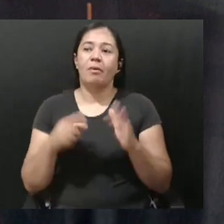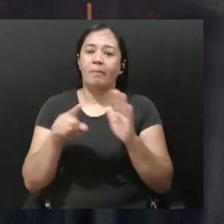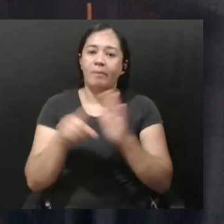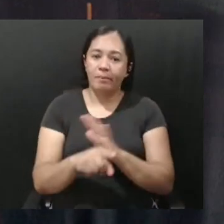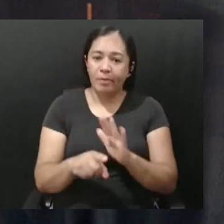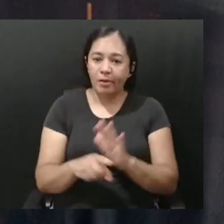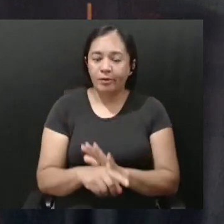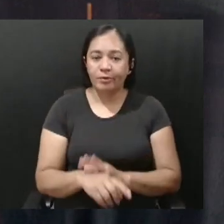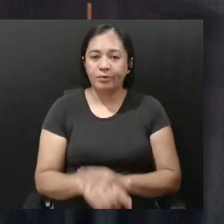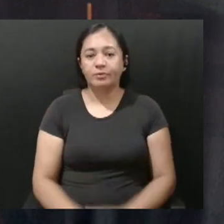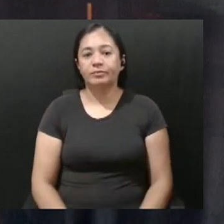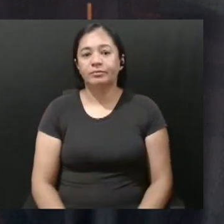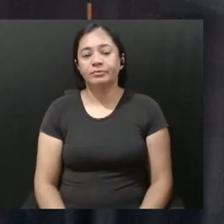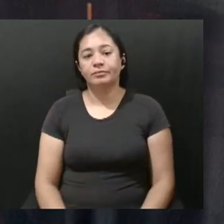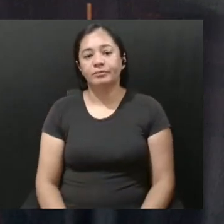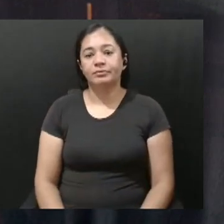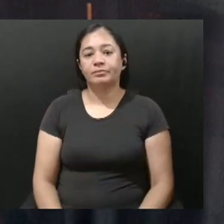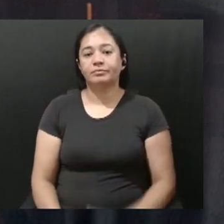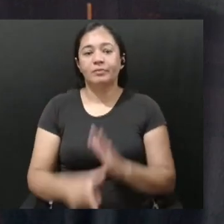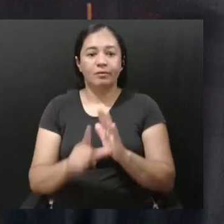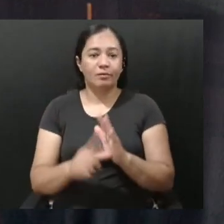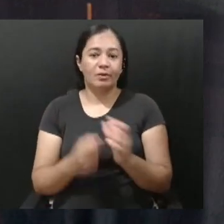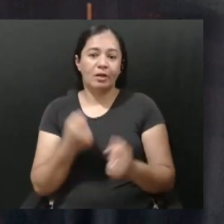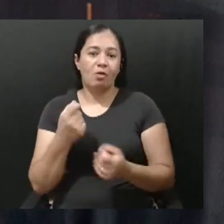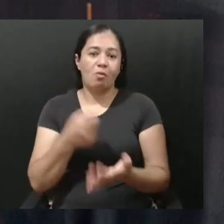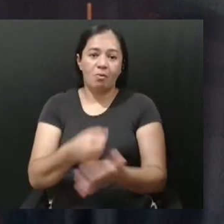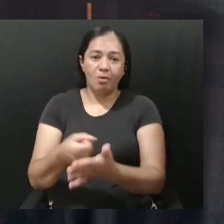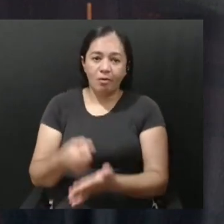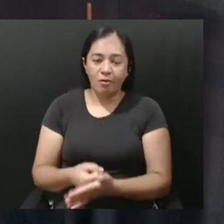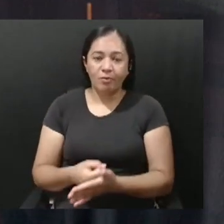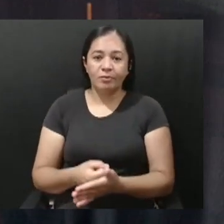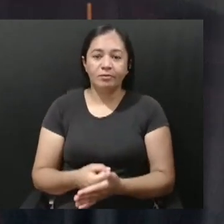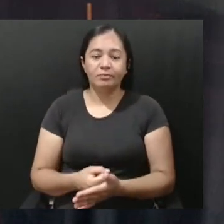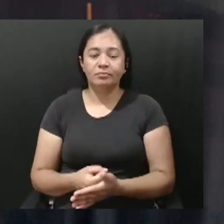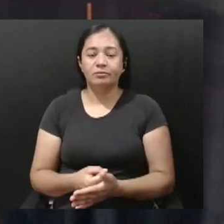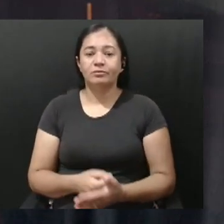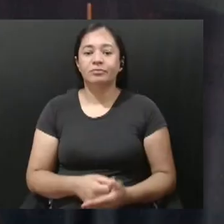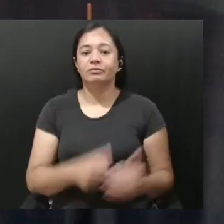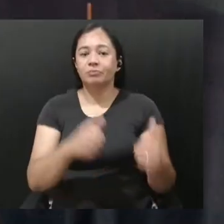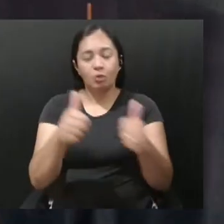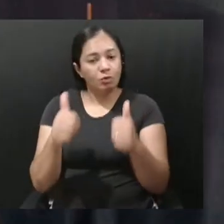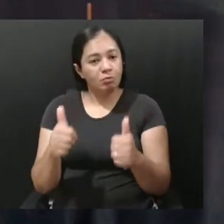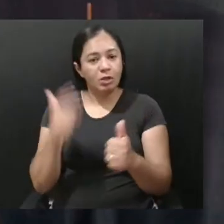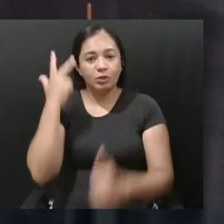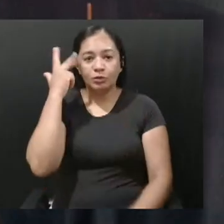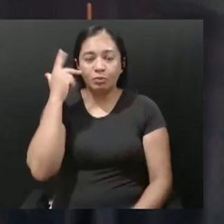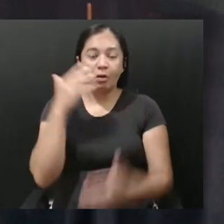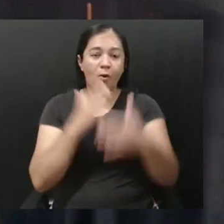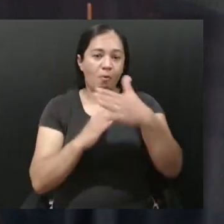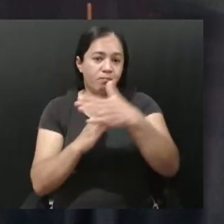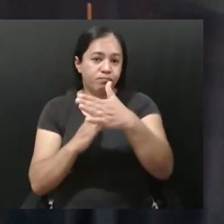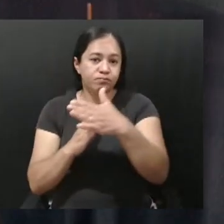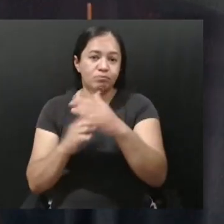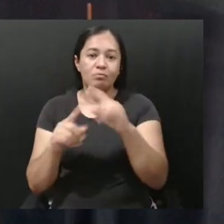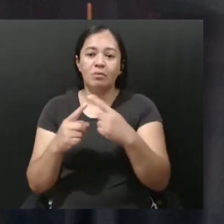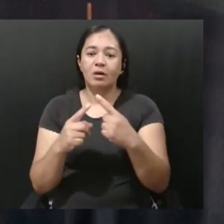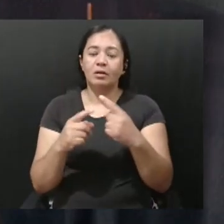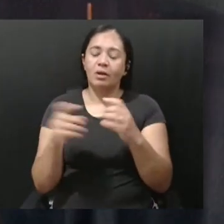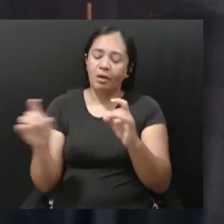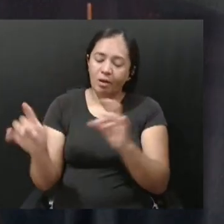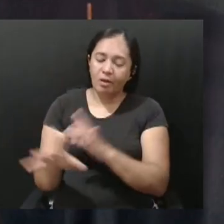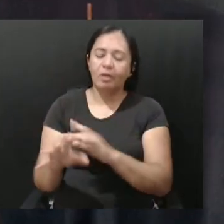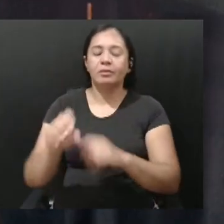para antecipar algumas cobranças, né, até aí tudo bem, tem esse limite, né, mas realmente passa, às vezes, né, então é mais